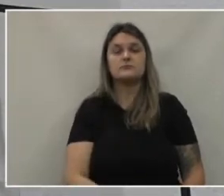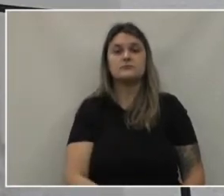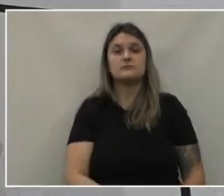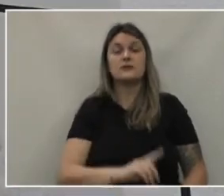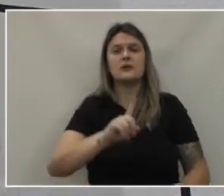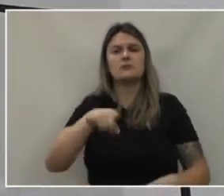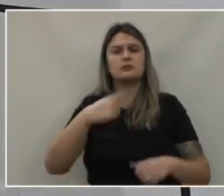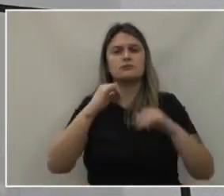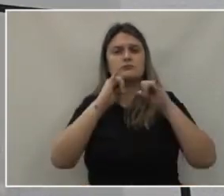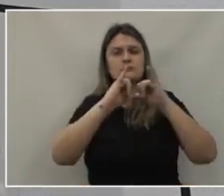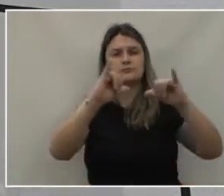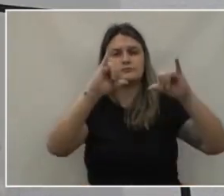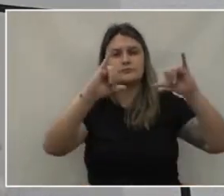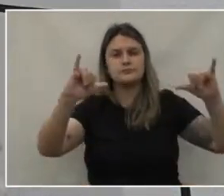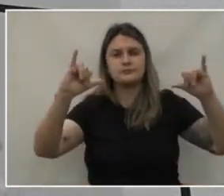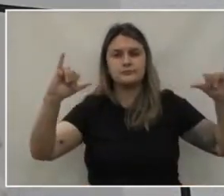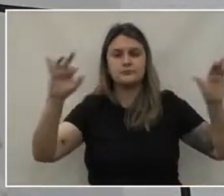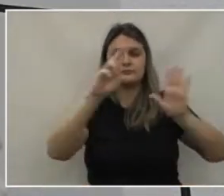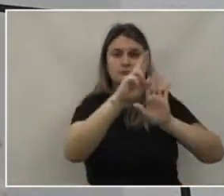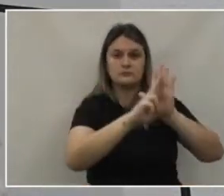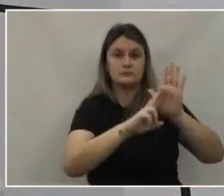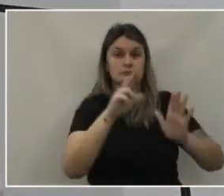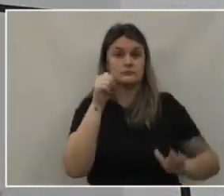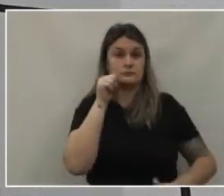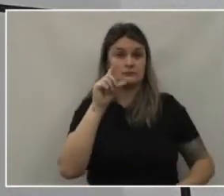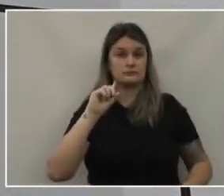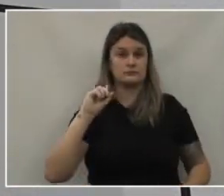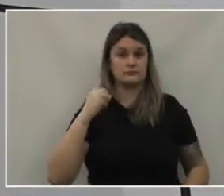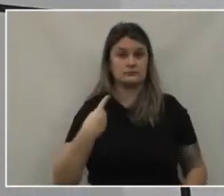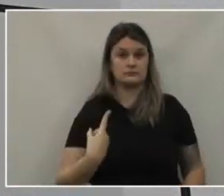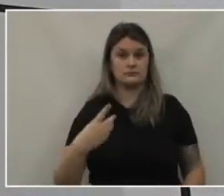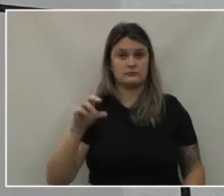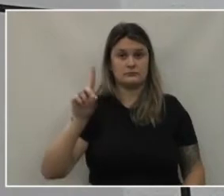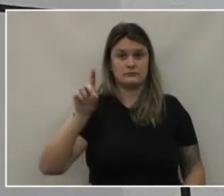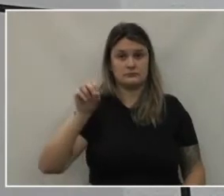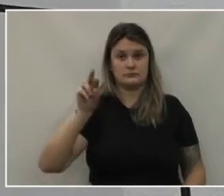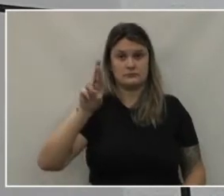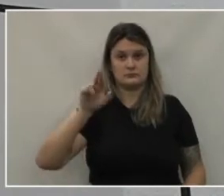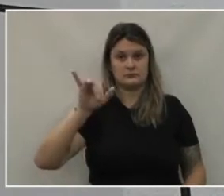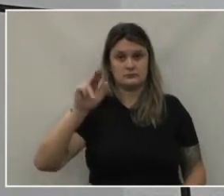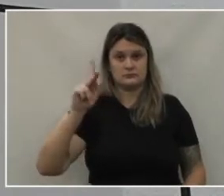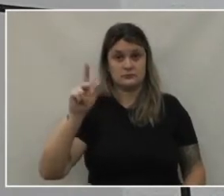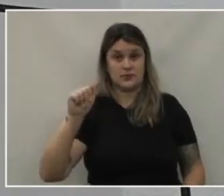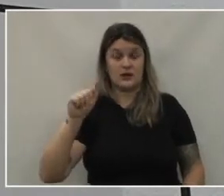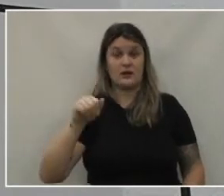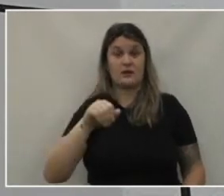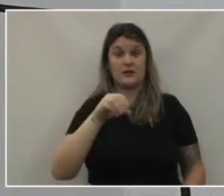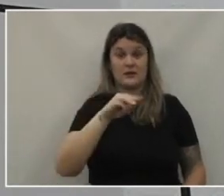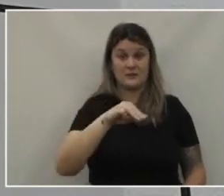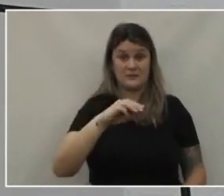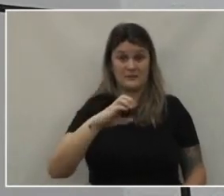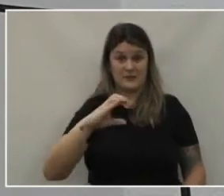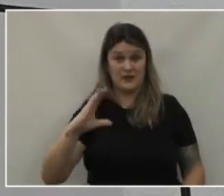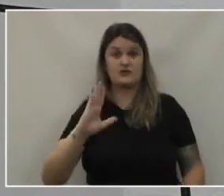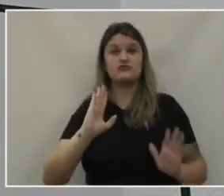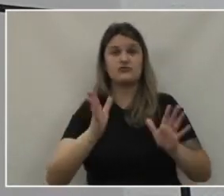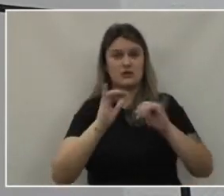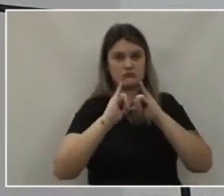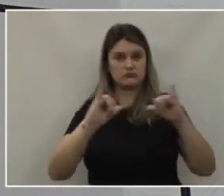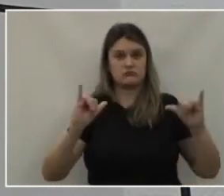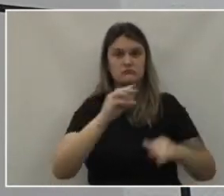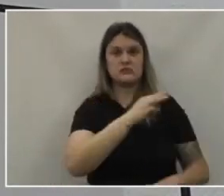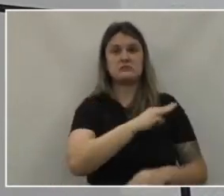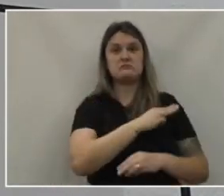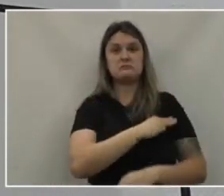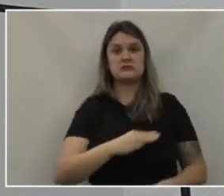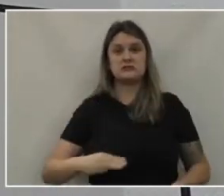Após a divulgação do relatório da deputada Dorinha, o MEC já se pronunciou. O ministro da Educação,